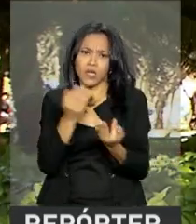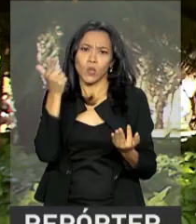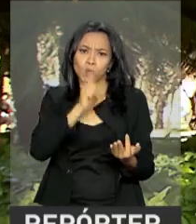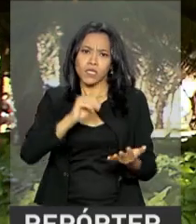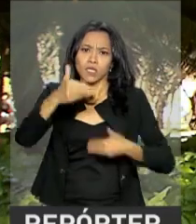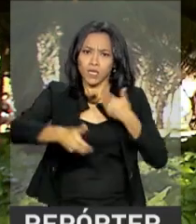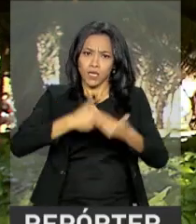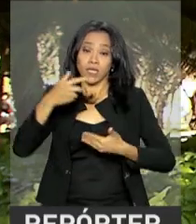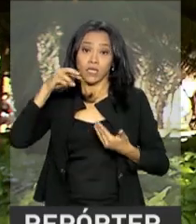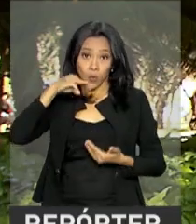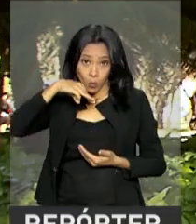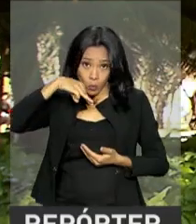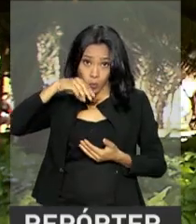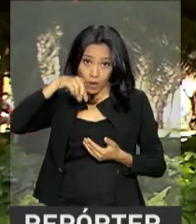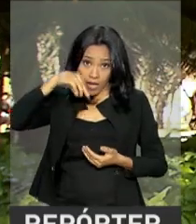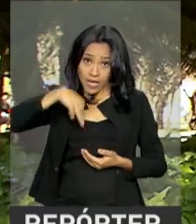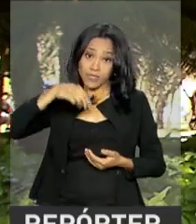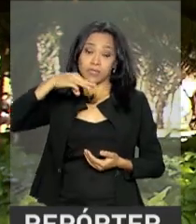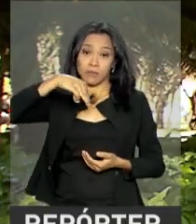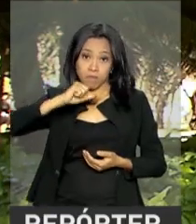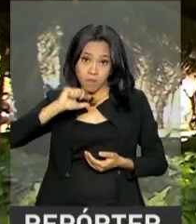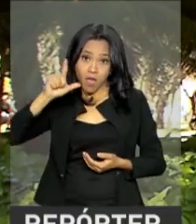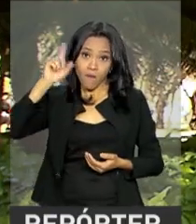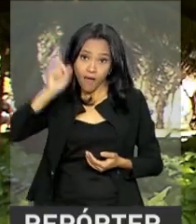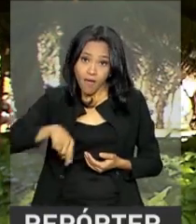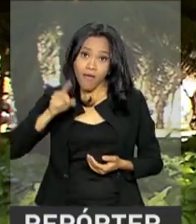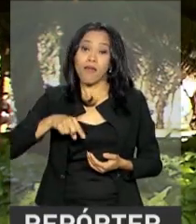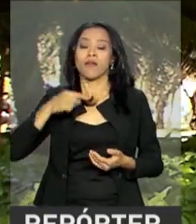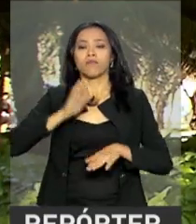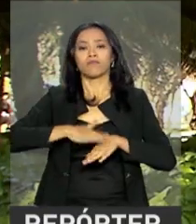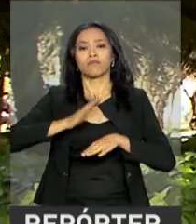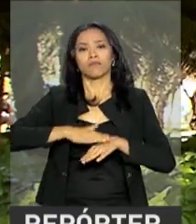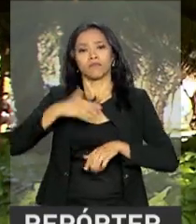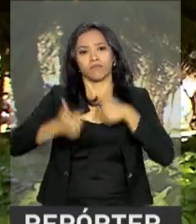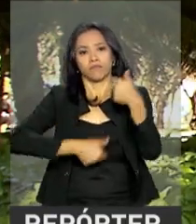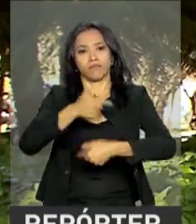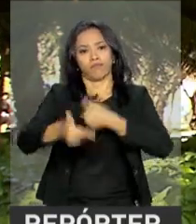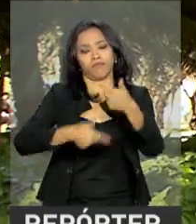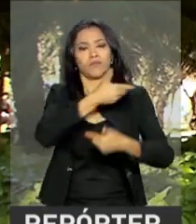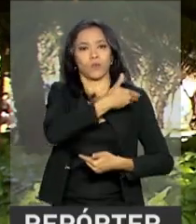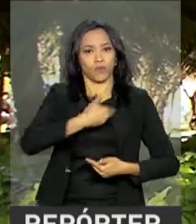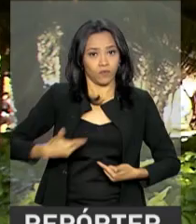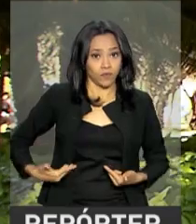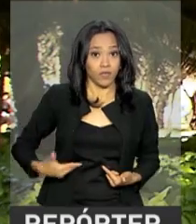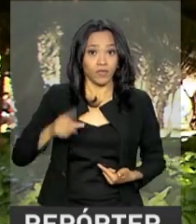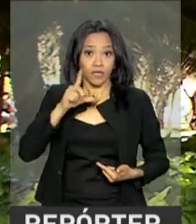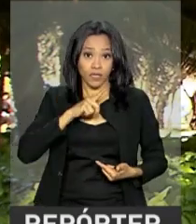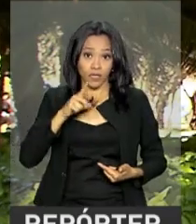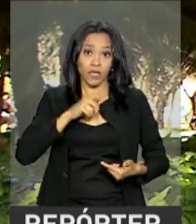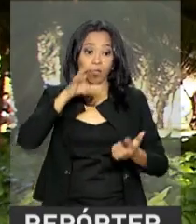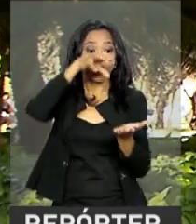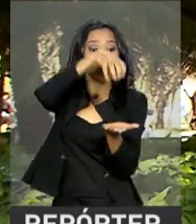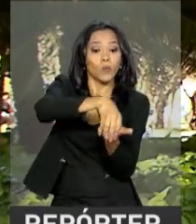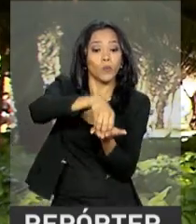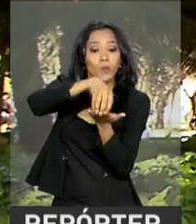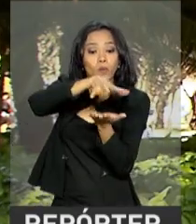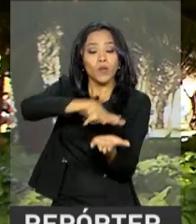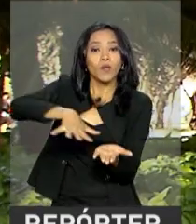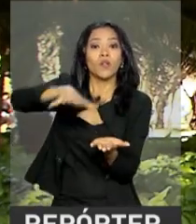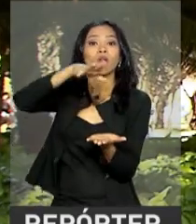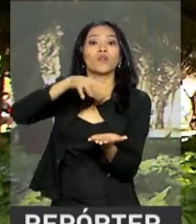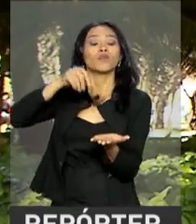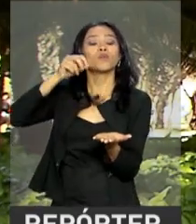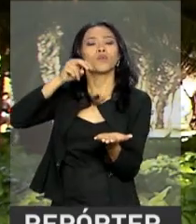rota do mel faz parte do programa rota da integração nacional que tem ainda o pólo apícola do norte de minas